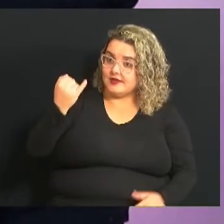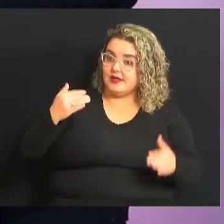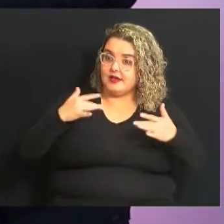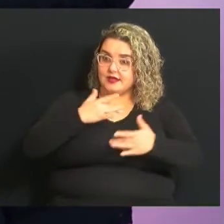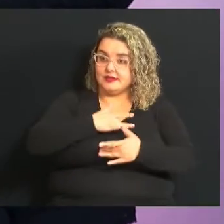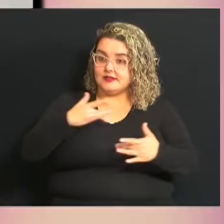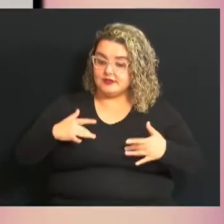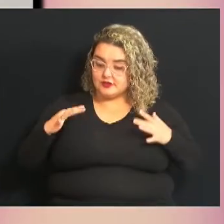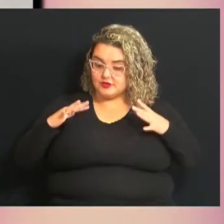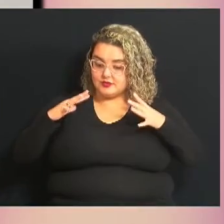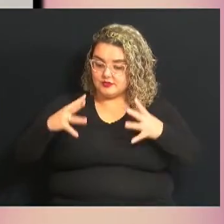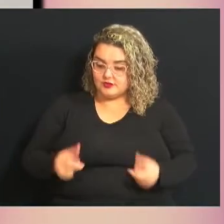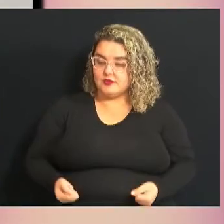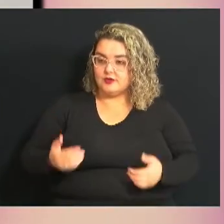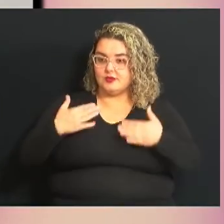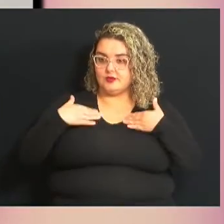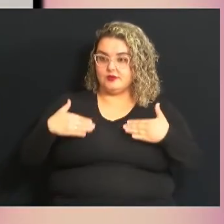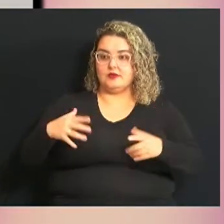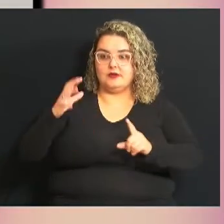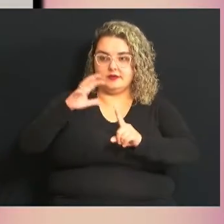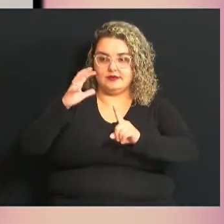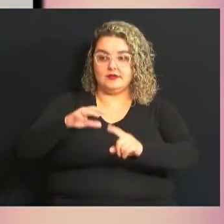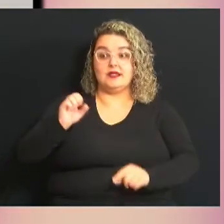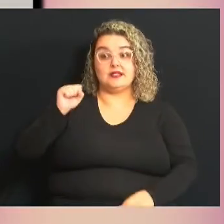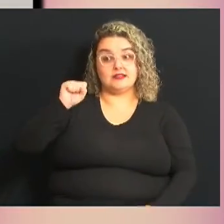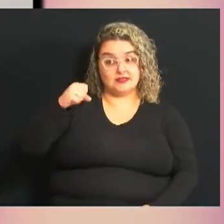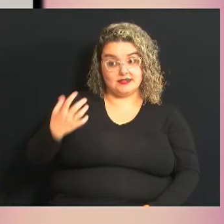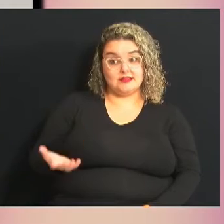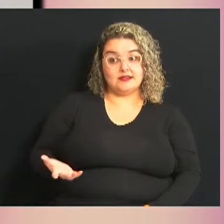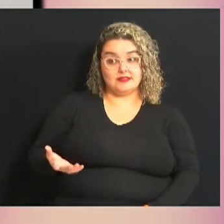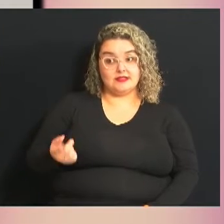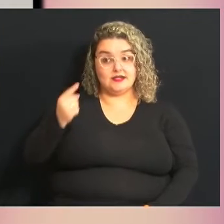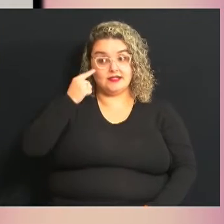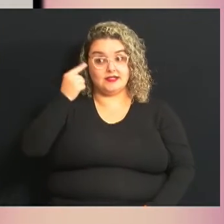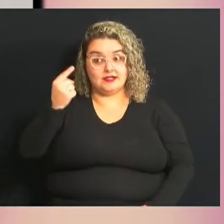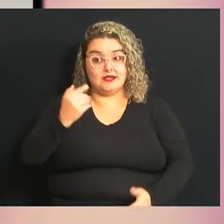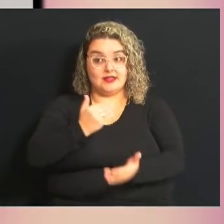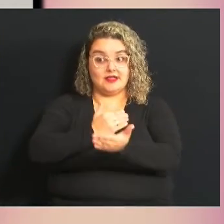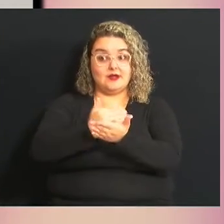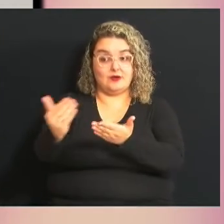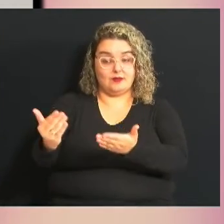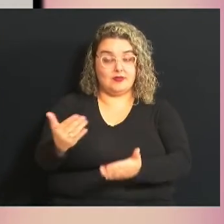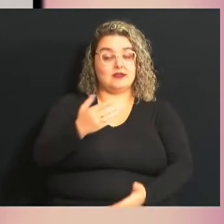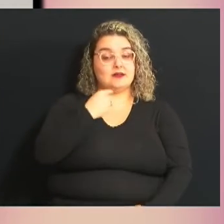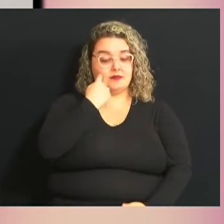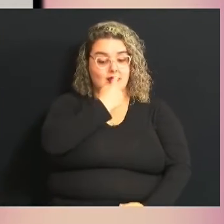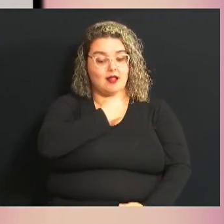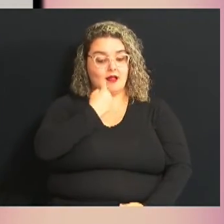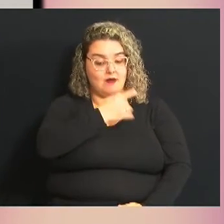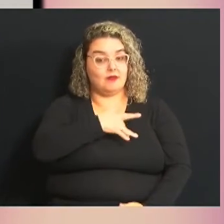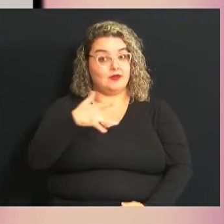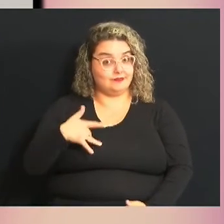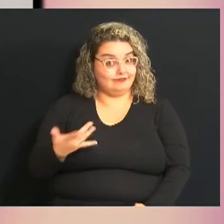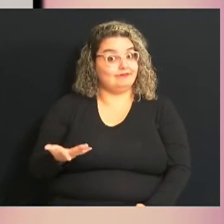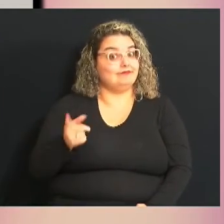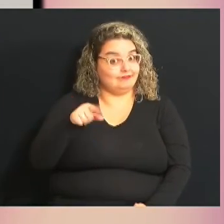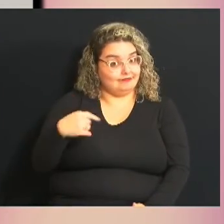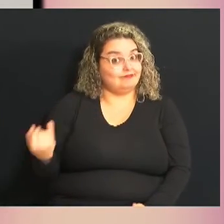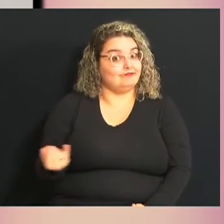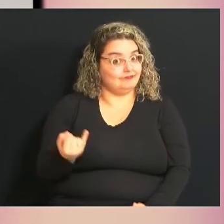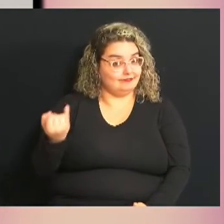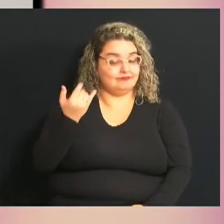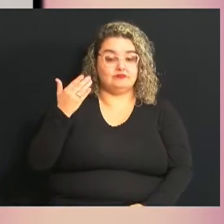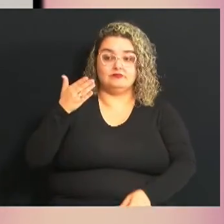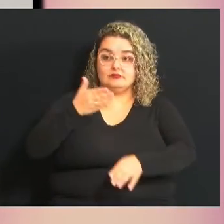né? Ela influencia. Nós temos aquela premissa, né, que a saúde começa pela boca, né? Então é importantíssimo você frequentar o